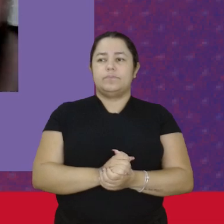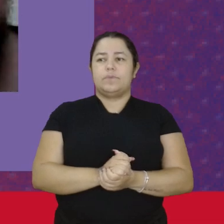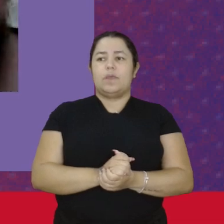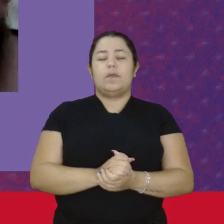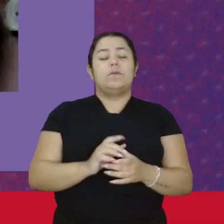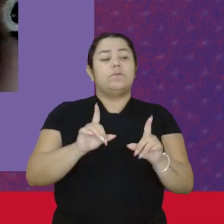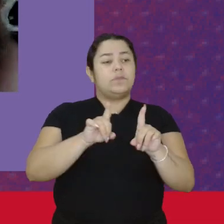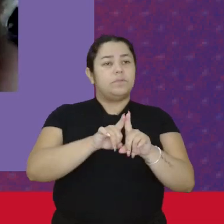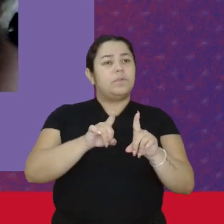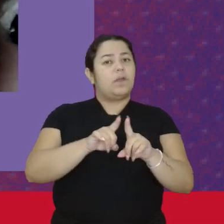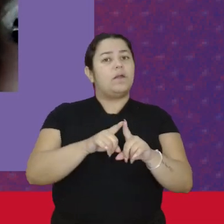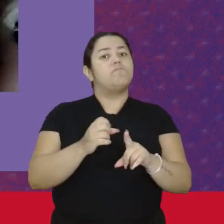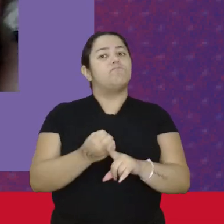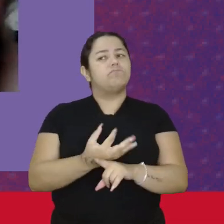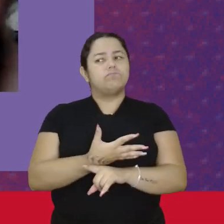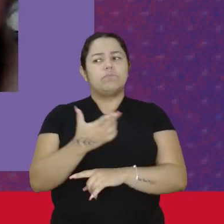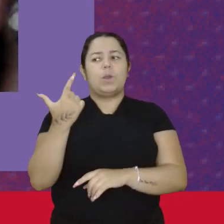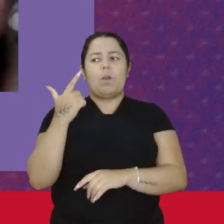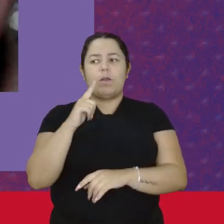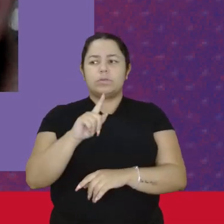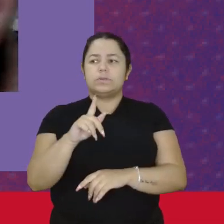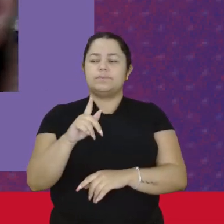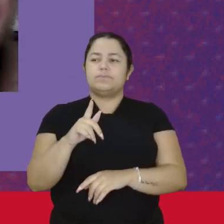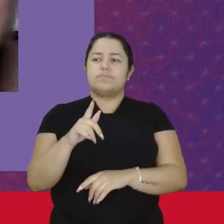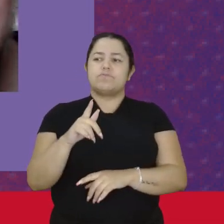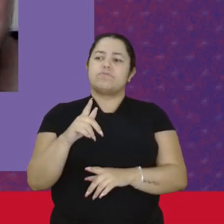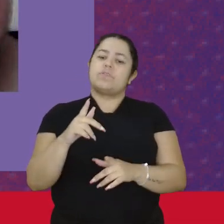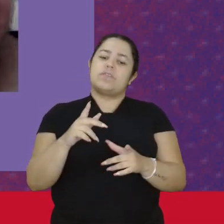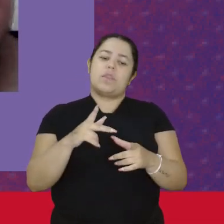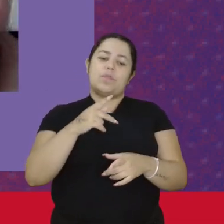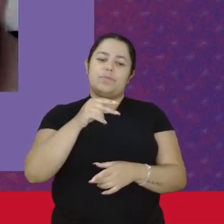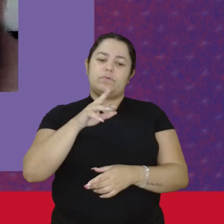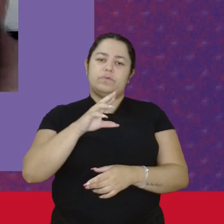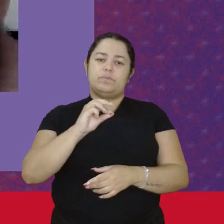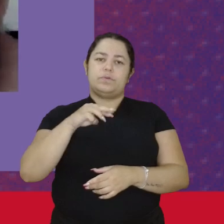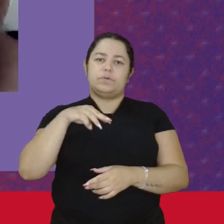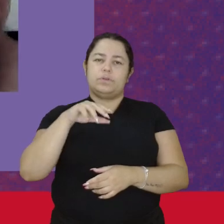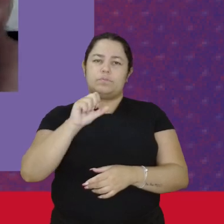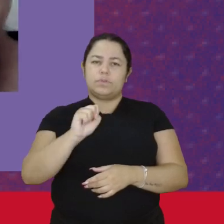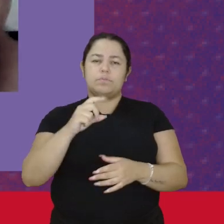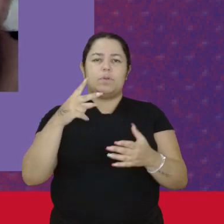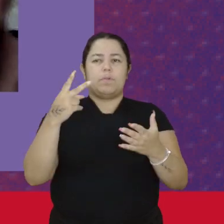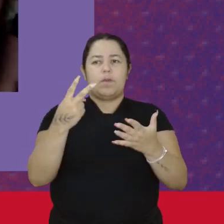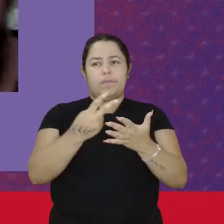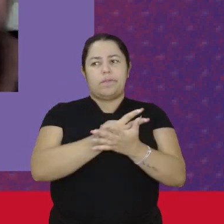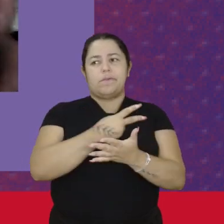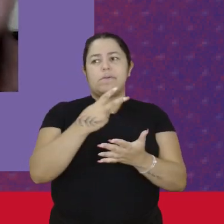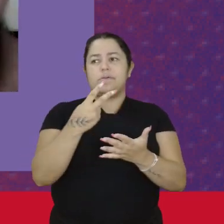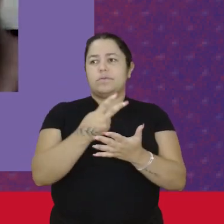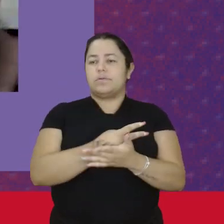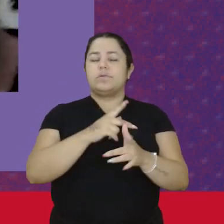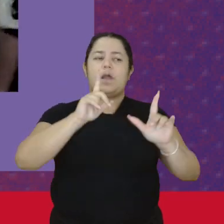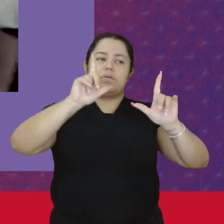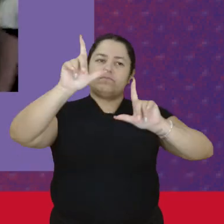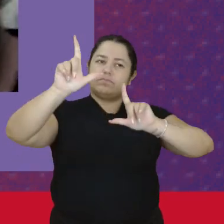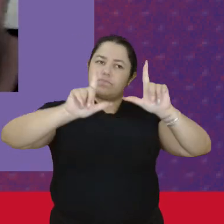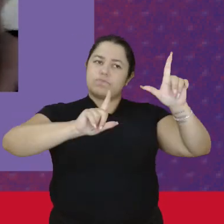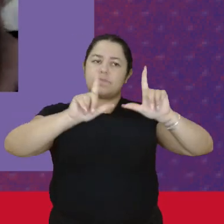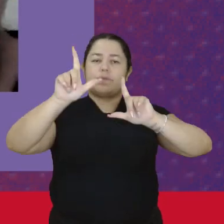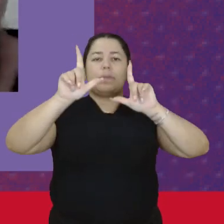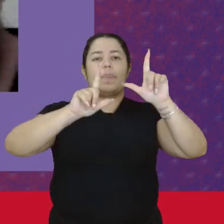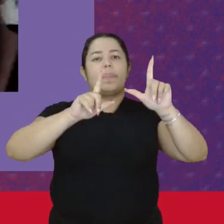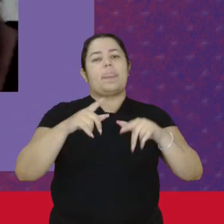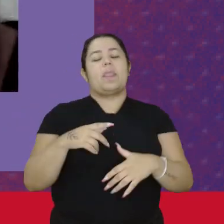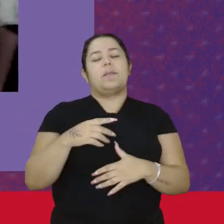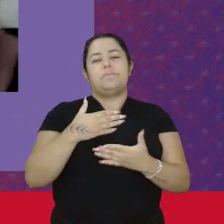acaba sendo a inspiração de muitos programas que vão surgir na televisão, as mulheres começam